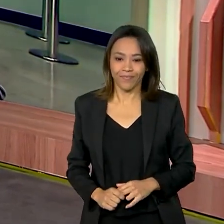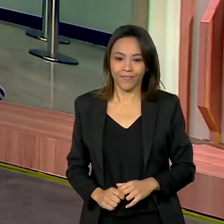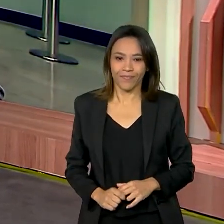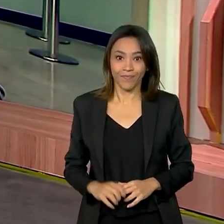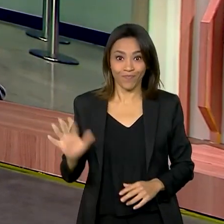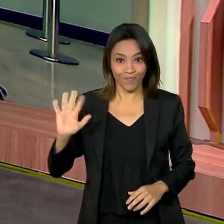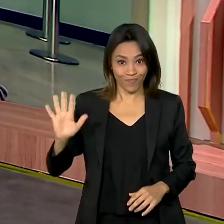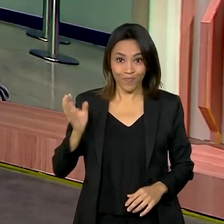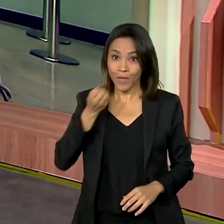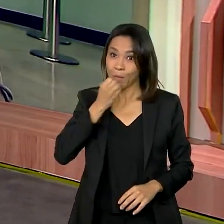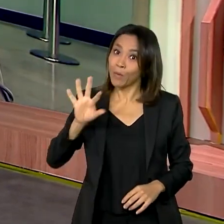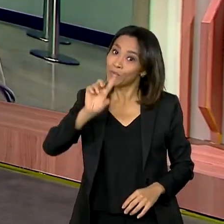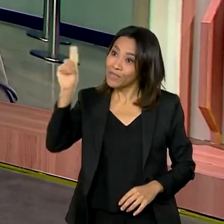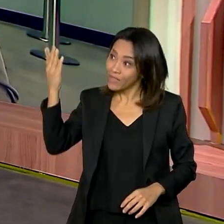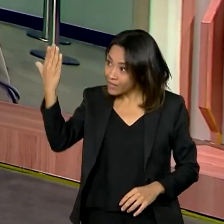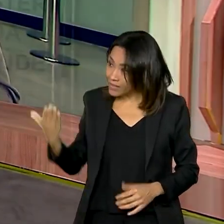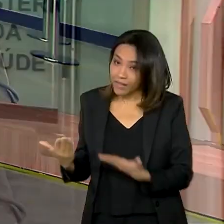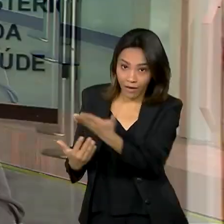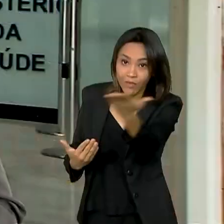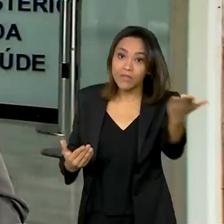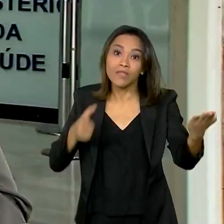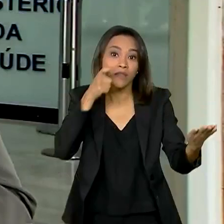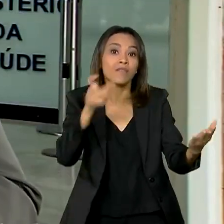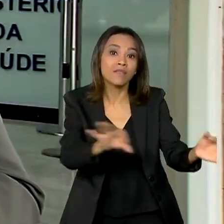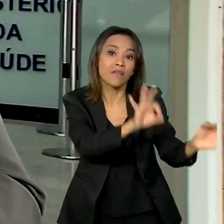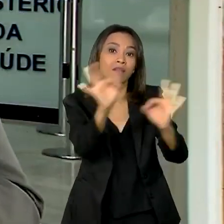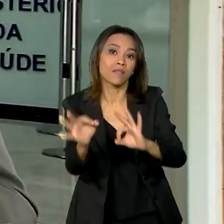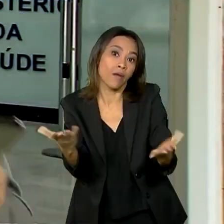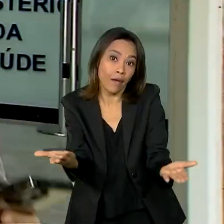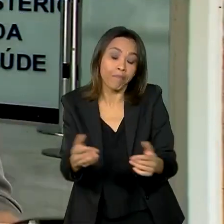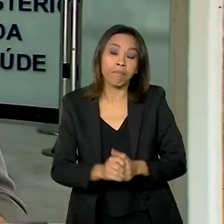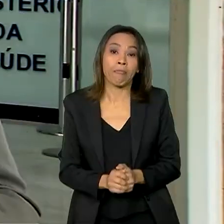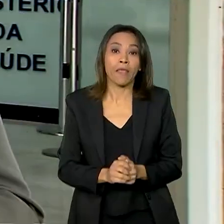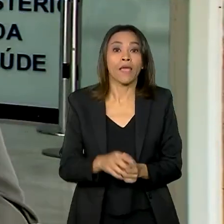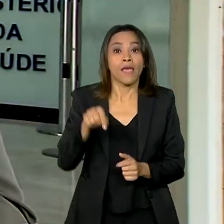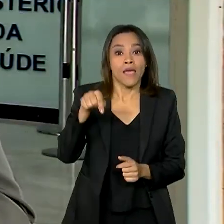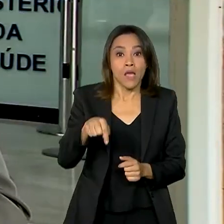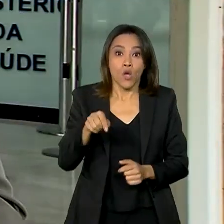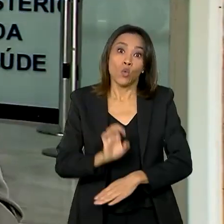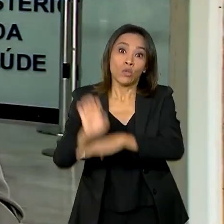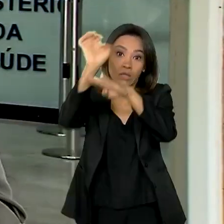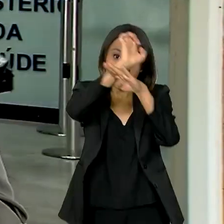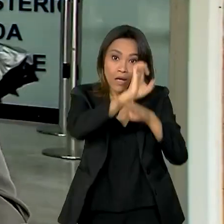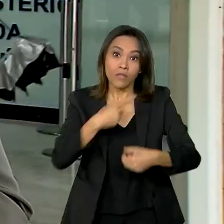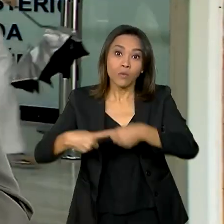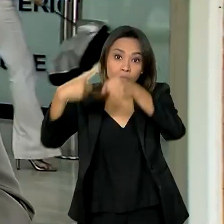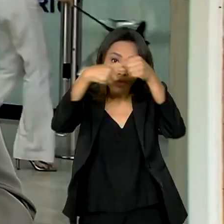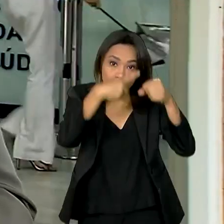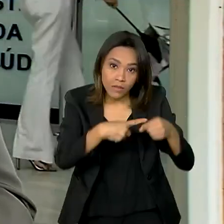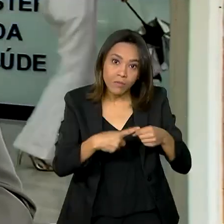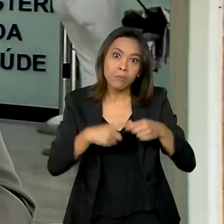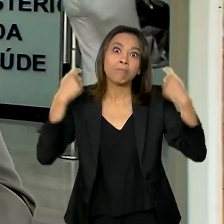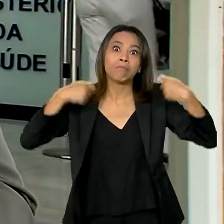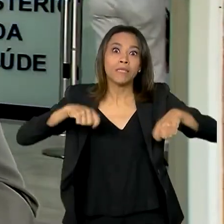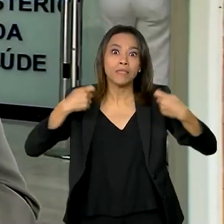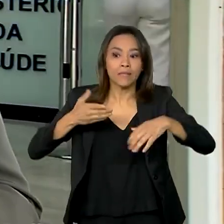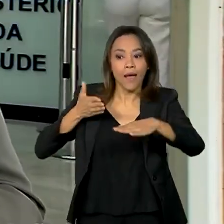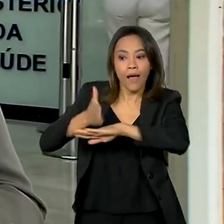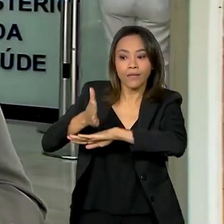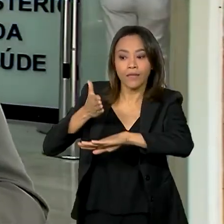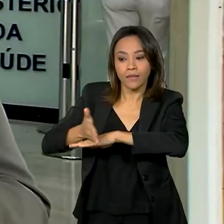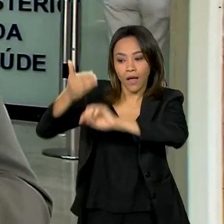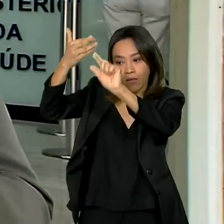Oi, Roberto, bom dia para você, bom dia a todos que nos acompanham. Pois é, esses gestores dos estados e dos municípios, eles devem acessar o site